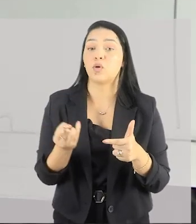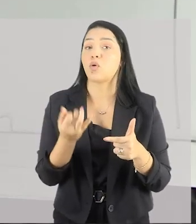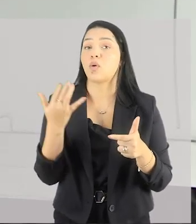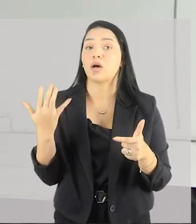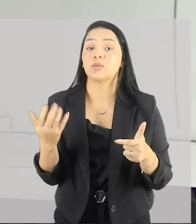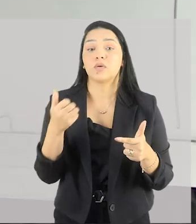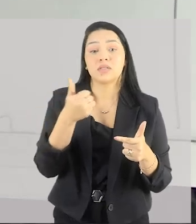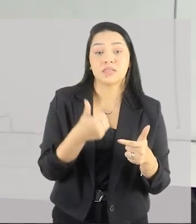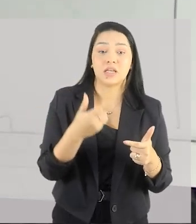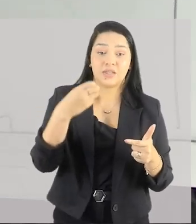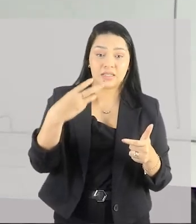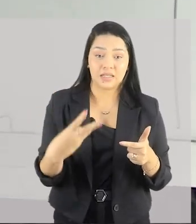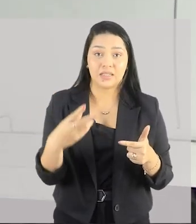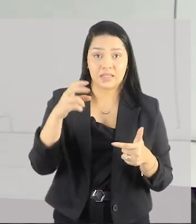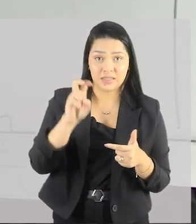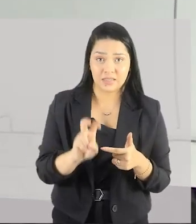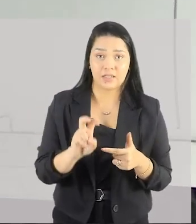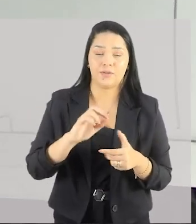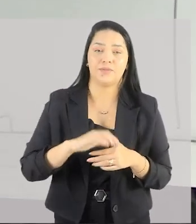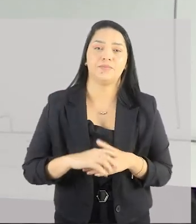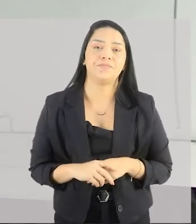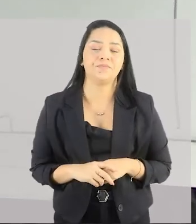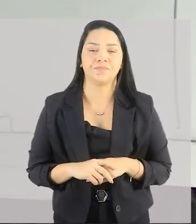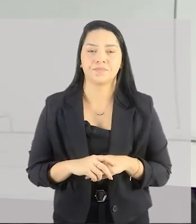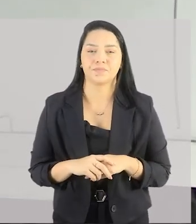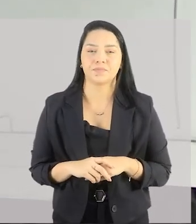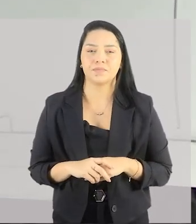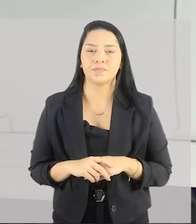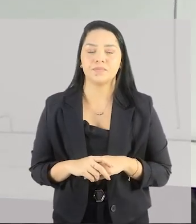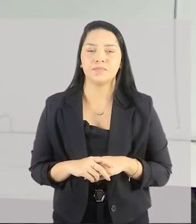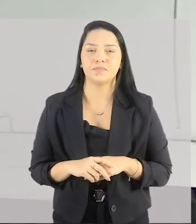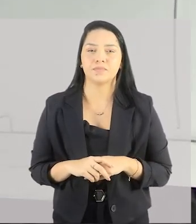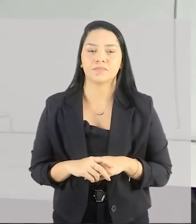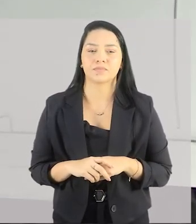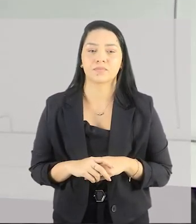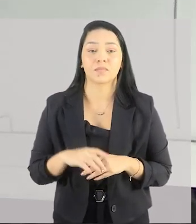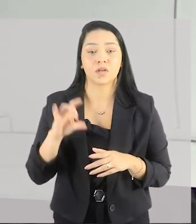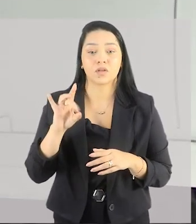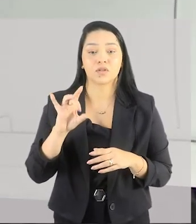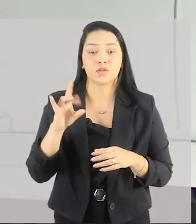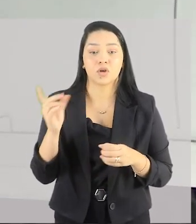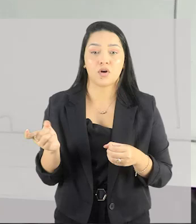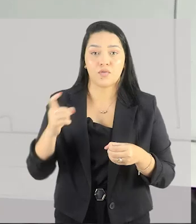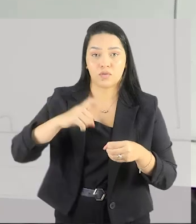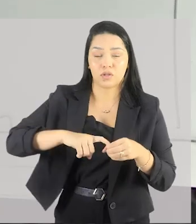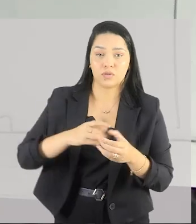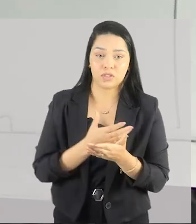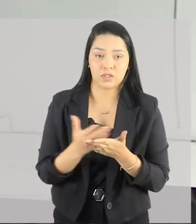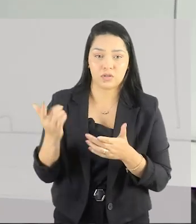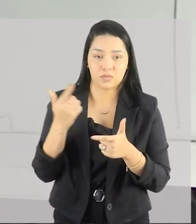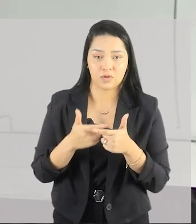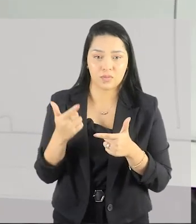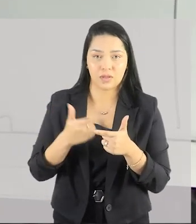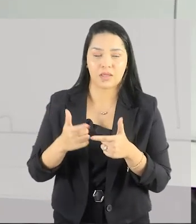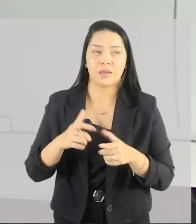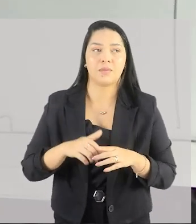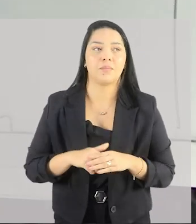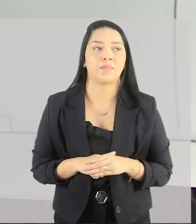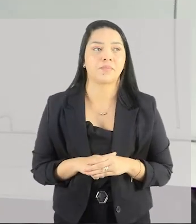Por 135, tá ok? Vamos lá. Só voltando aqui no início do problema. Eu